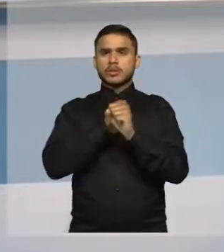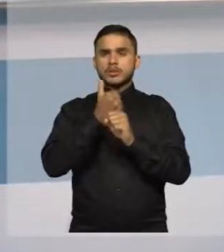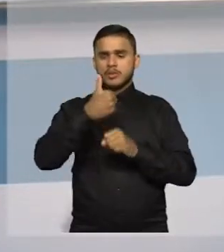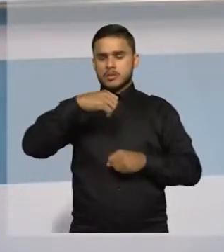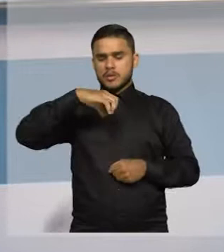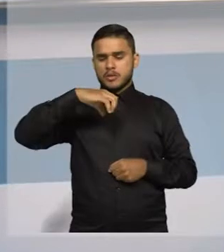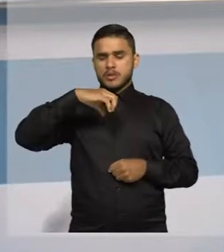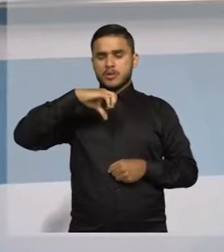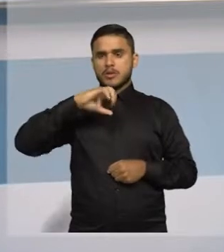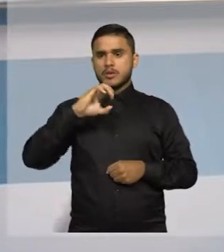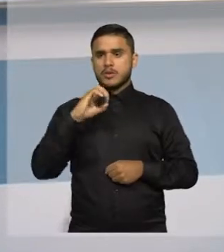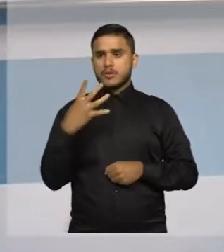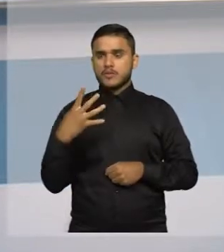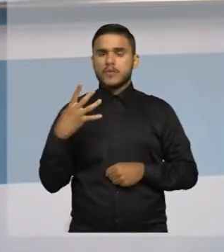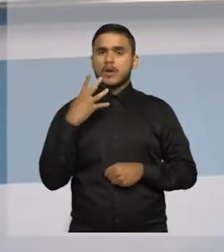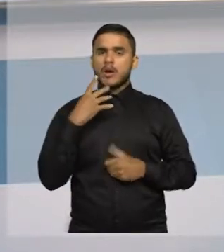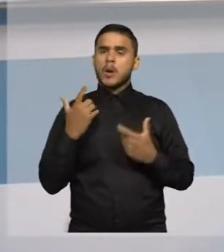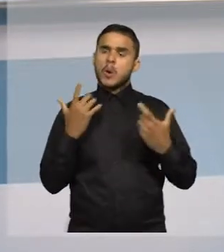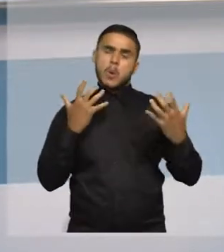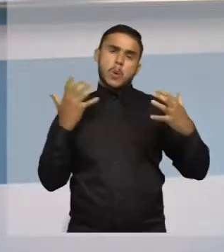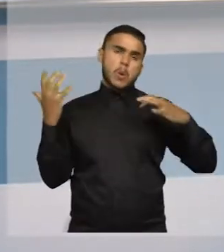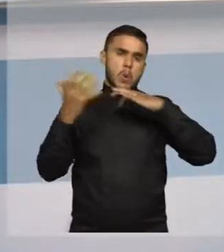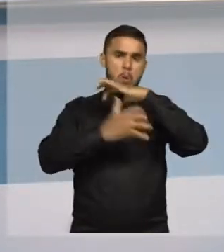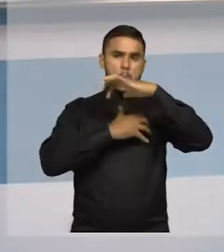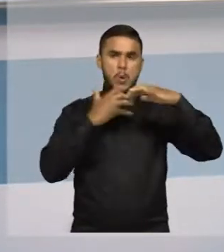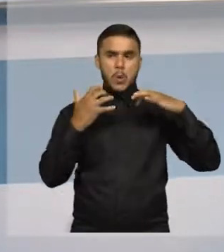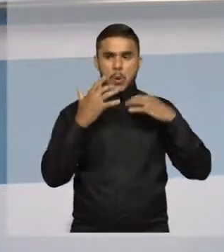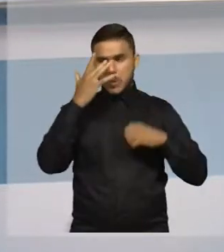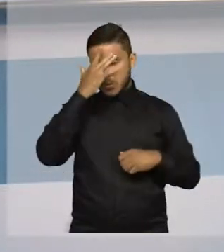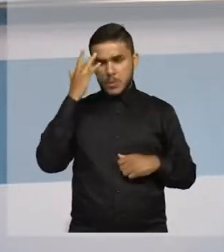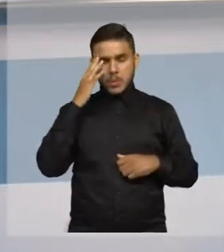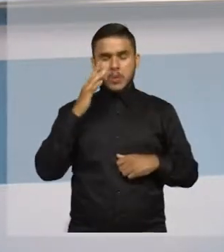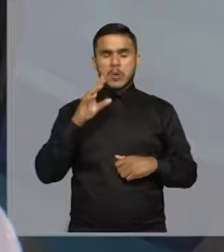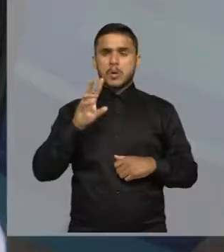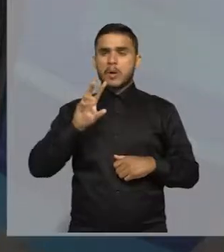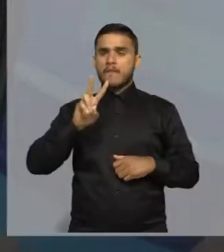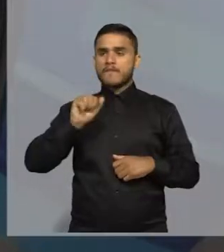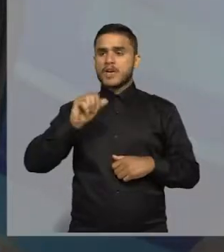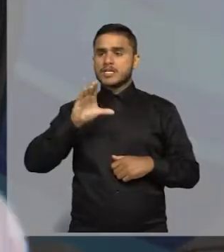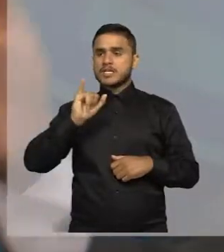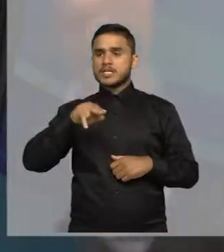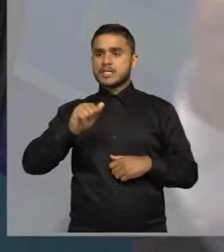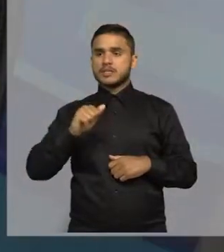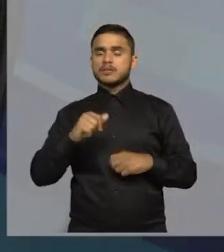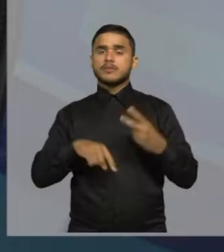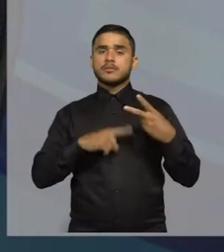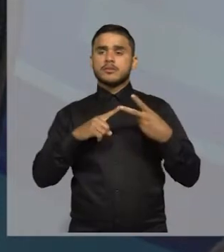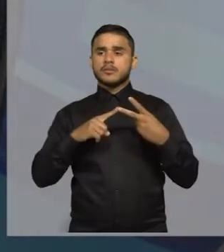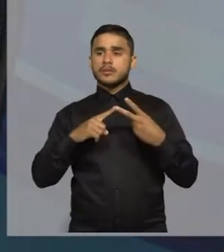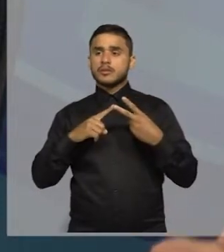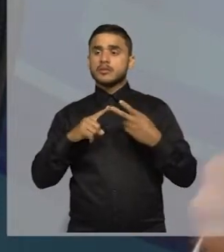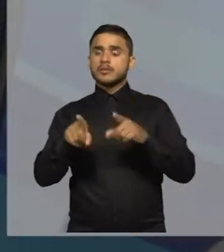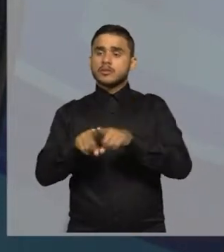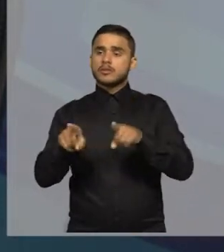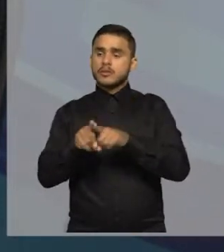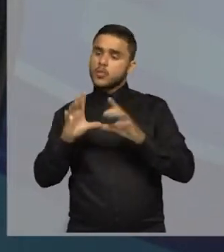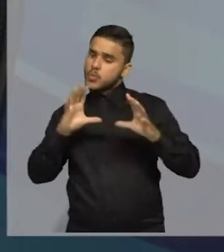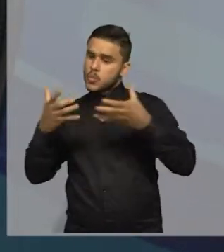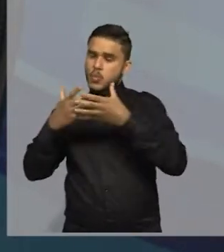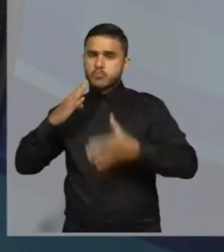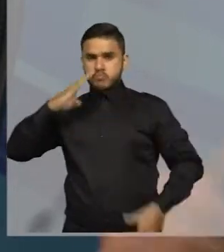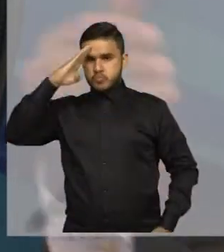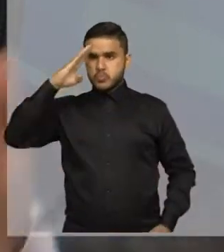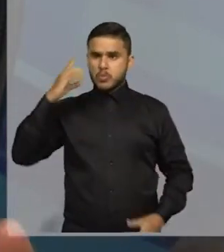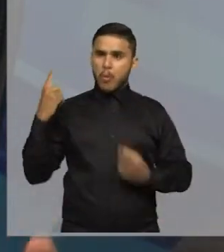em 1904 teve a revolta durante a revolta popular da vacina, teve a revolta da Escola Militar, que na época era na